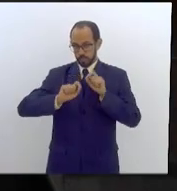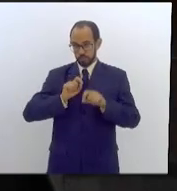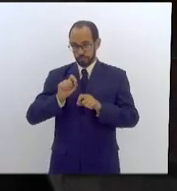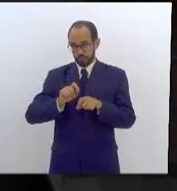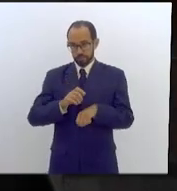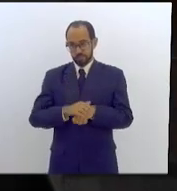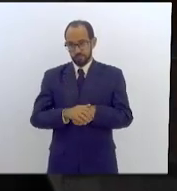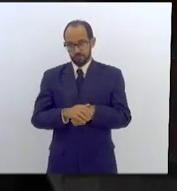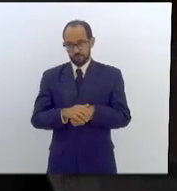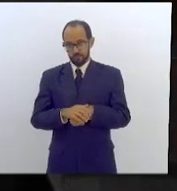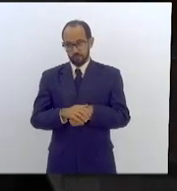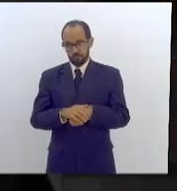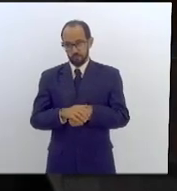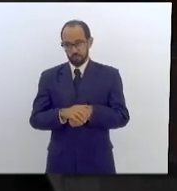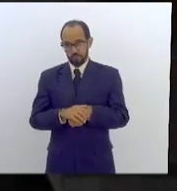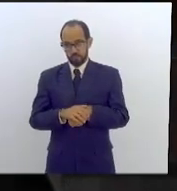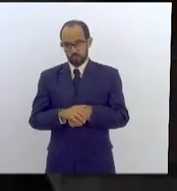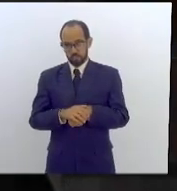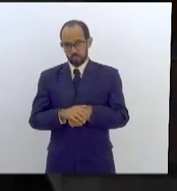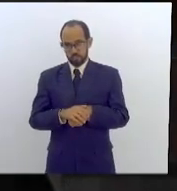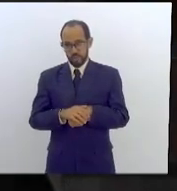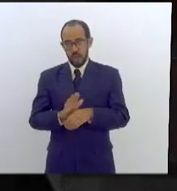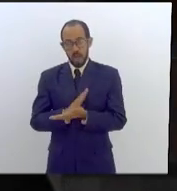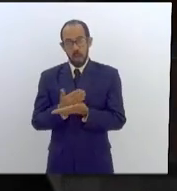um conjunto de pessoas